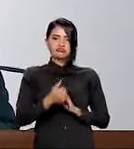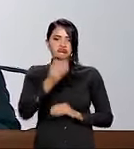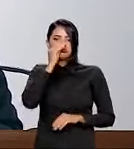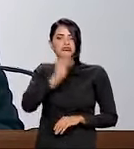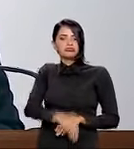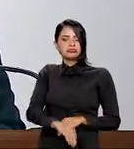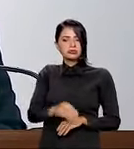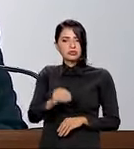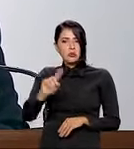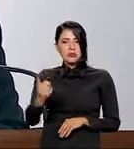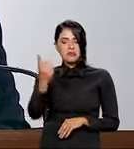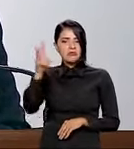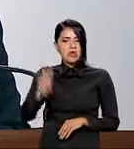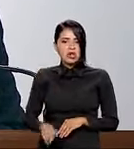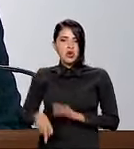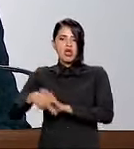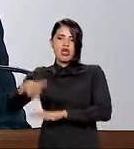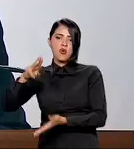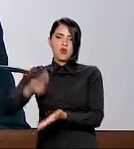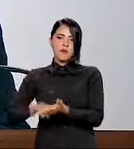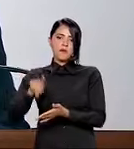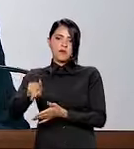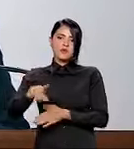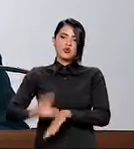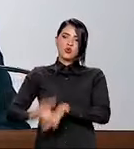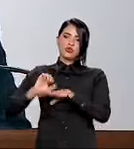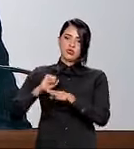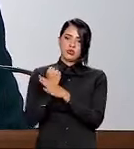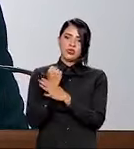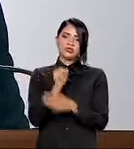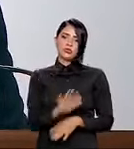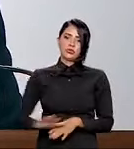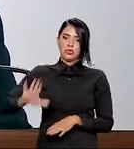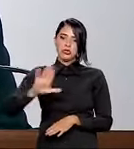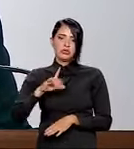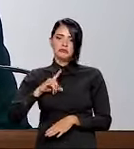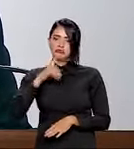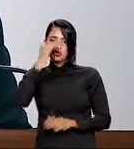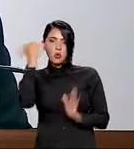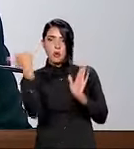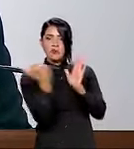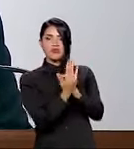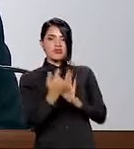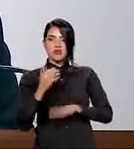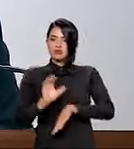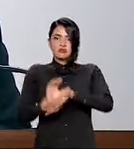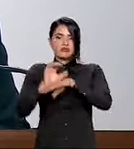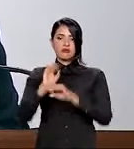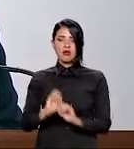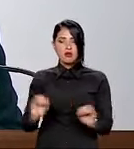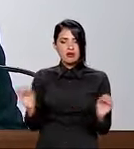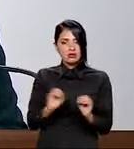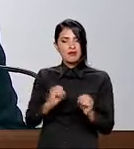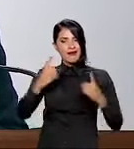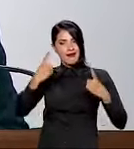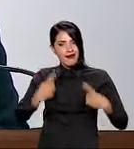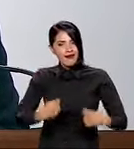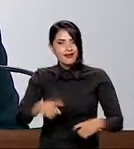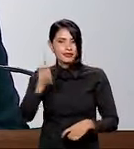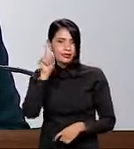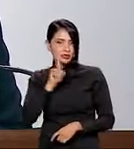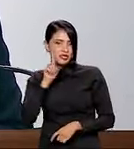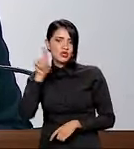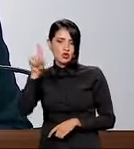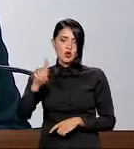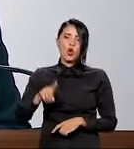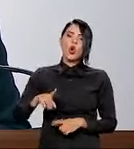O primeiro a de respeitar são os membros do Conselho de Segurança Nacional, que não obedecem o Conselho de Segurança. A guerra dos Estados Unidos com